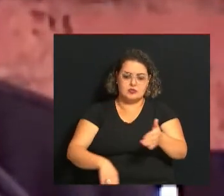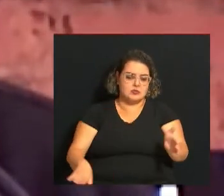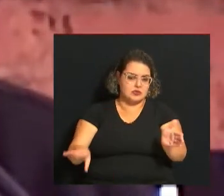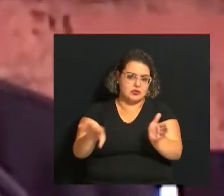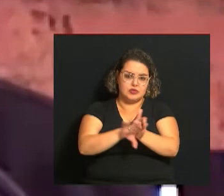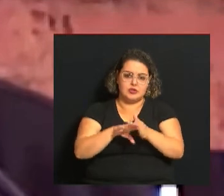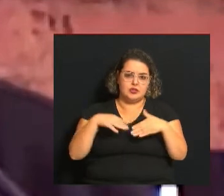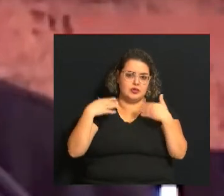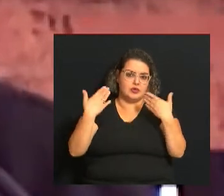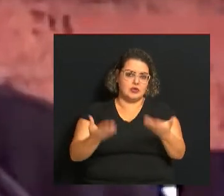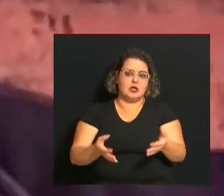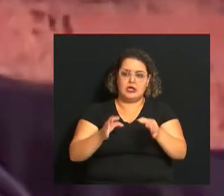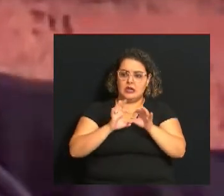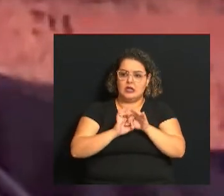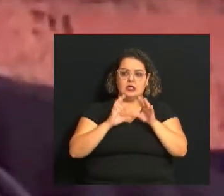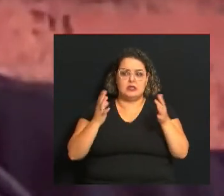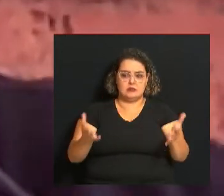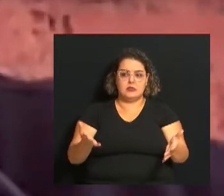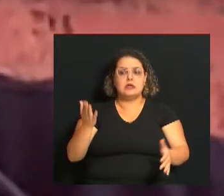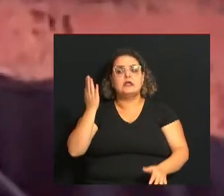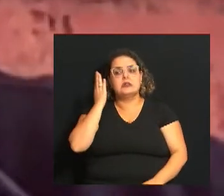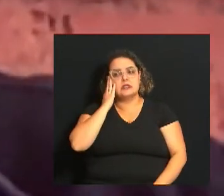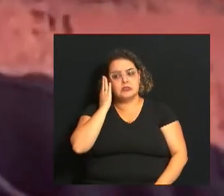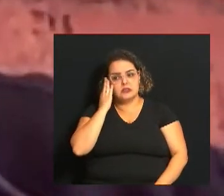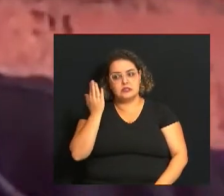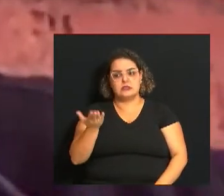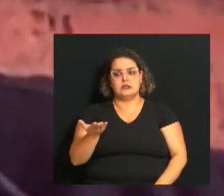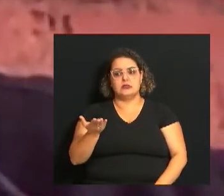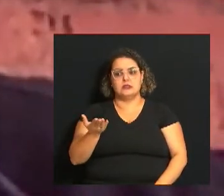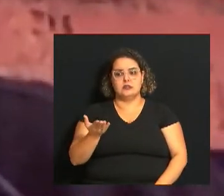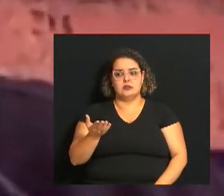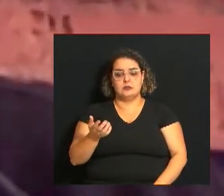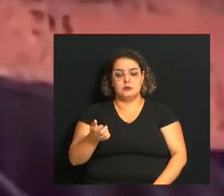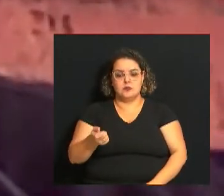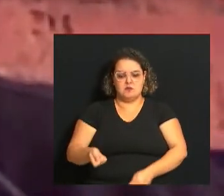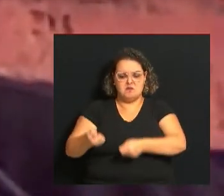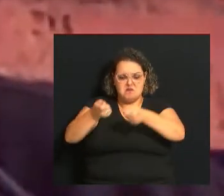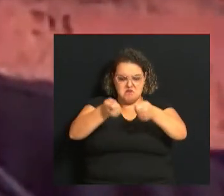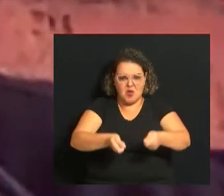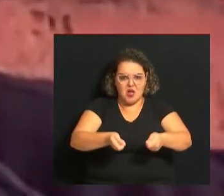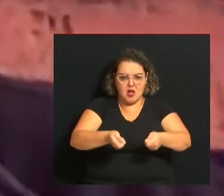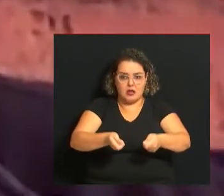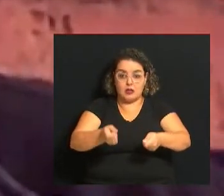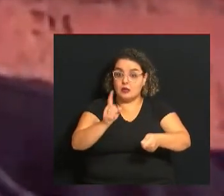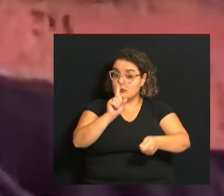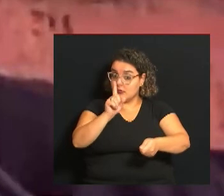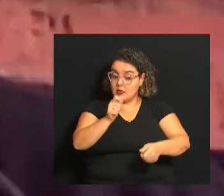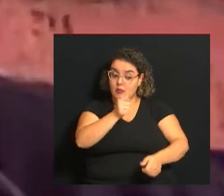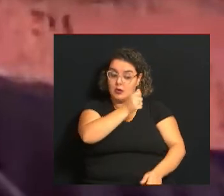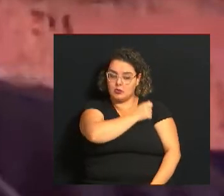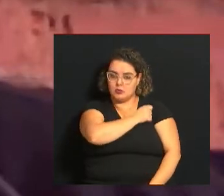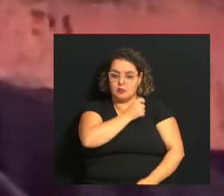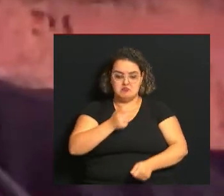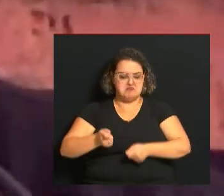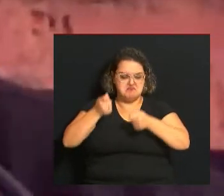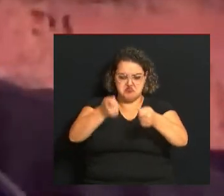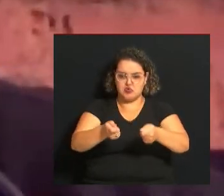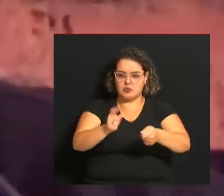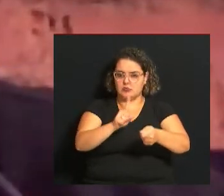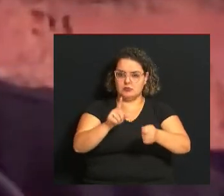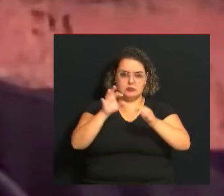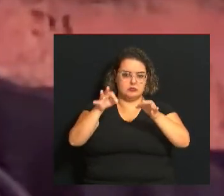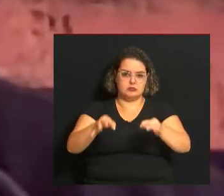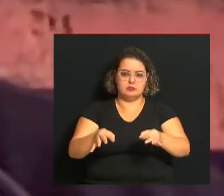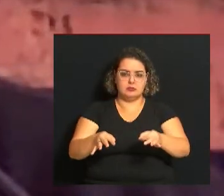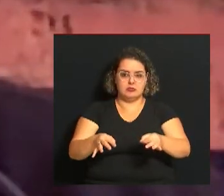à liberdade e a gente sabe que o autoritarismo, não autoridade, o autoritarismo não dá certo, porque é meia dúzia de